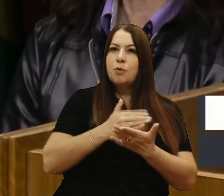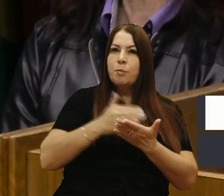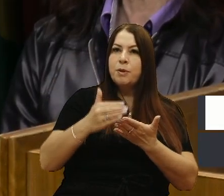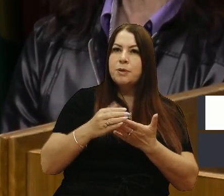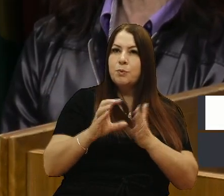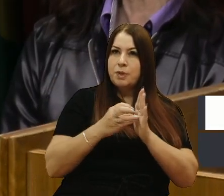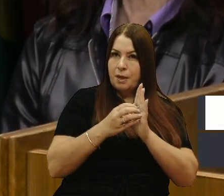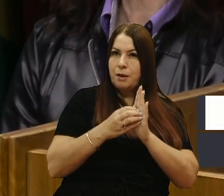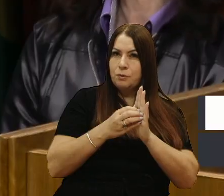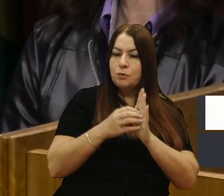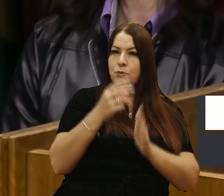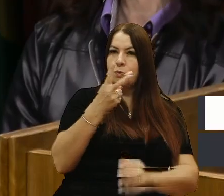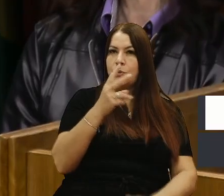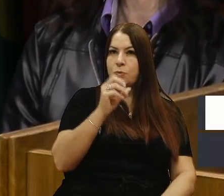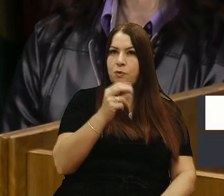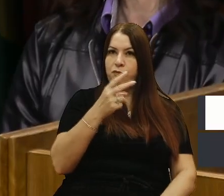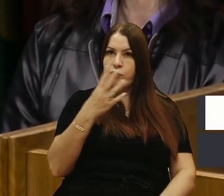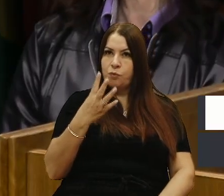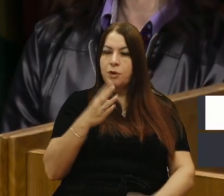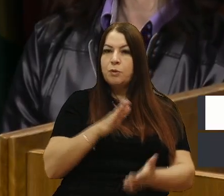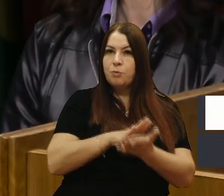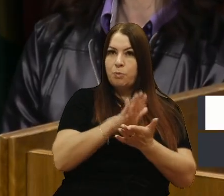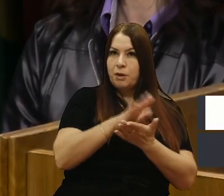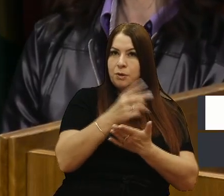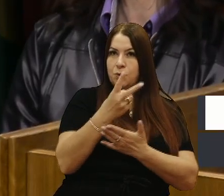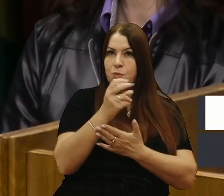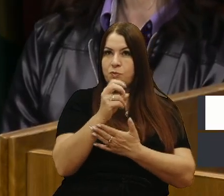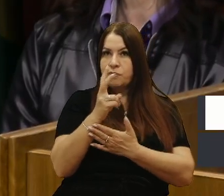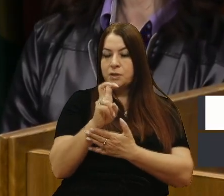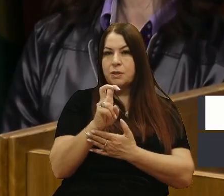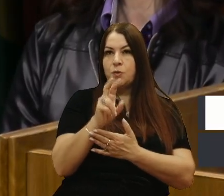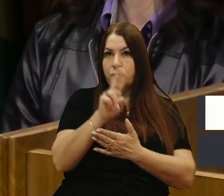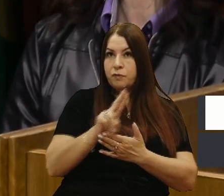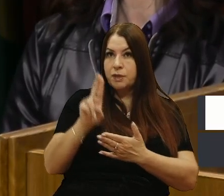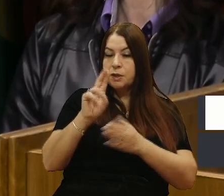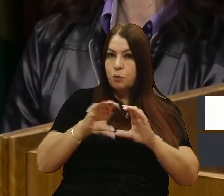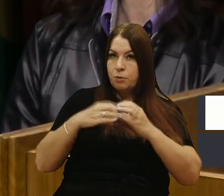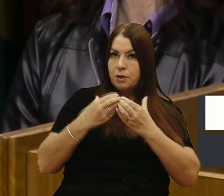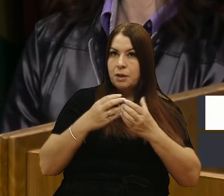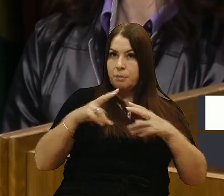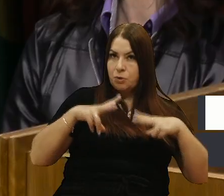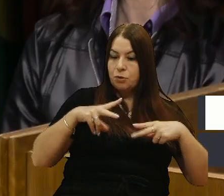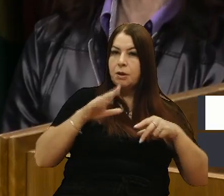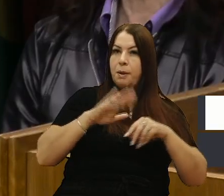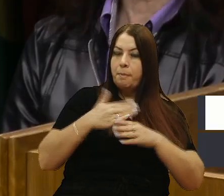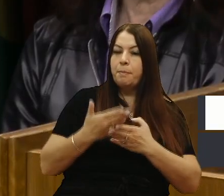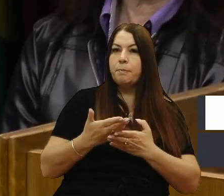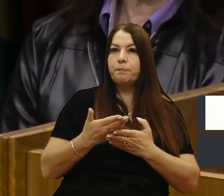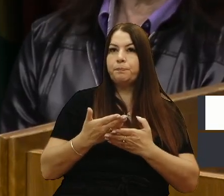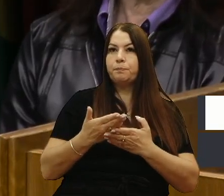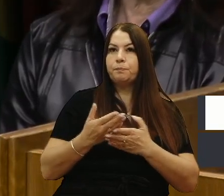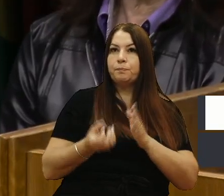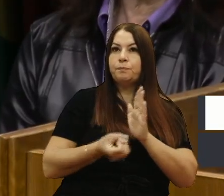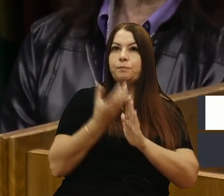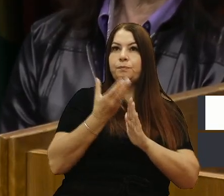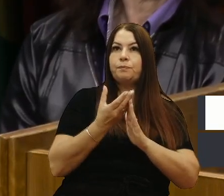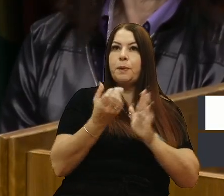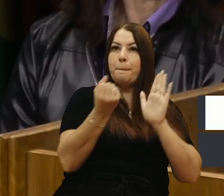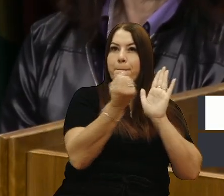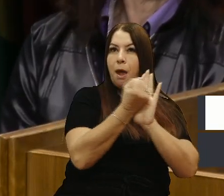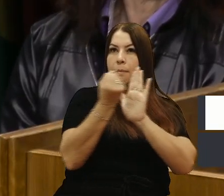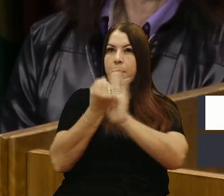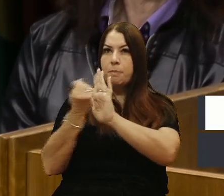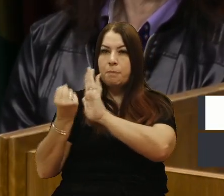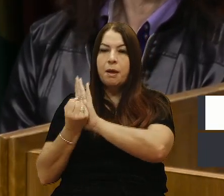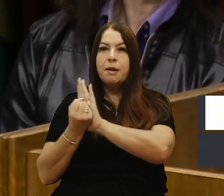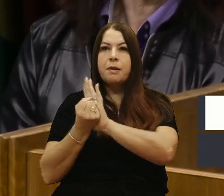dados de 2024, publicados em 2025, foi a universidade comunitária e privada que mais criou patentes no